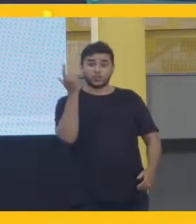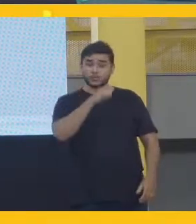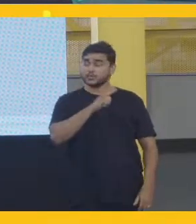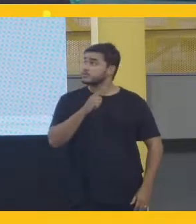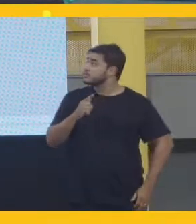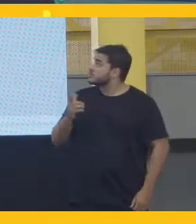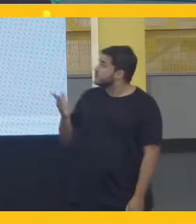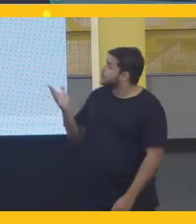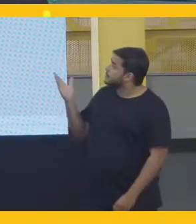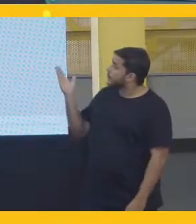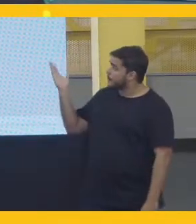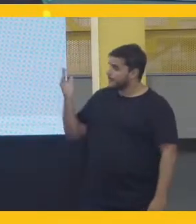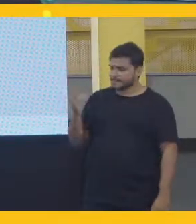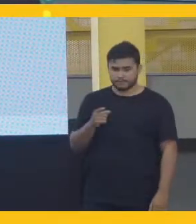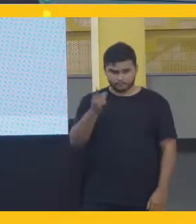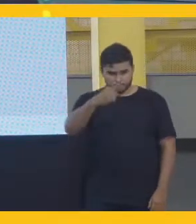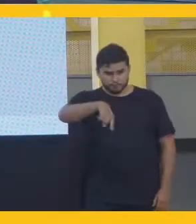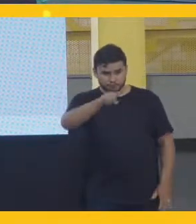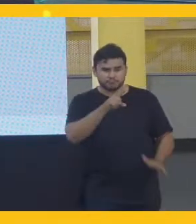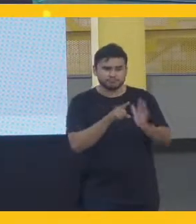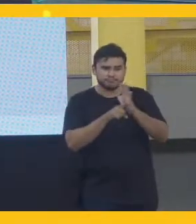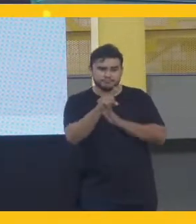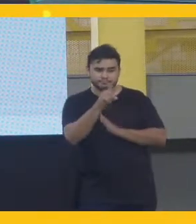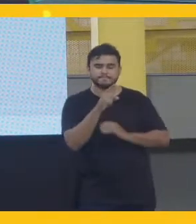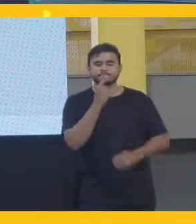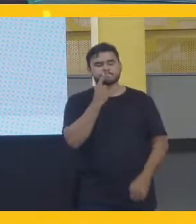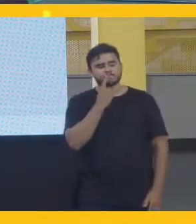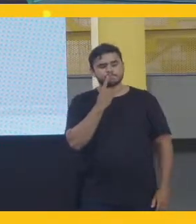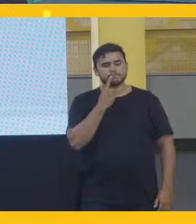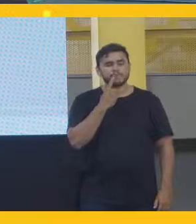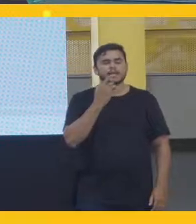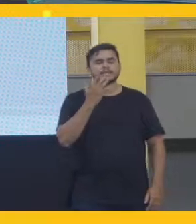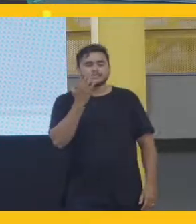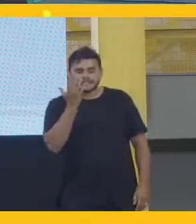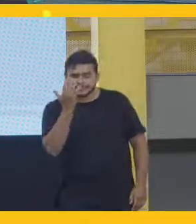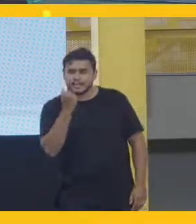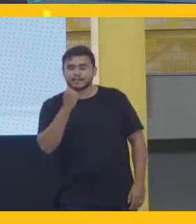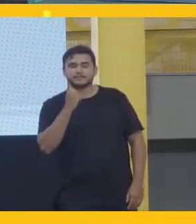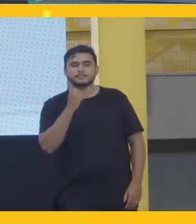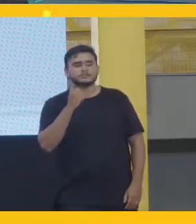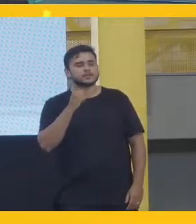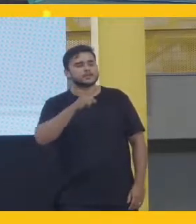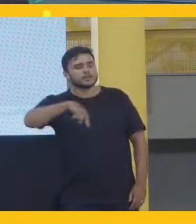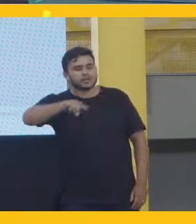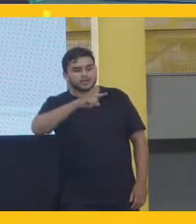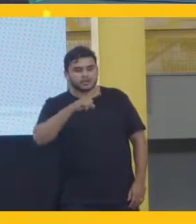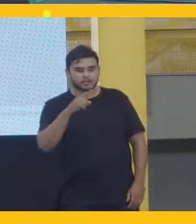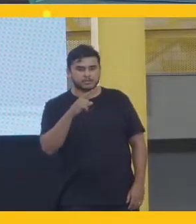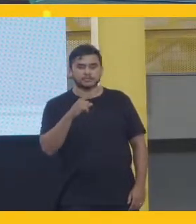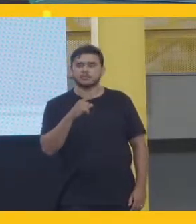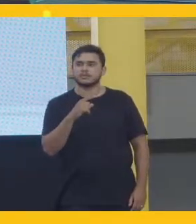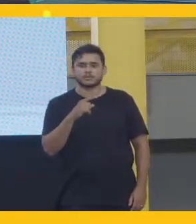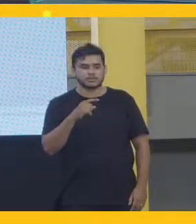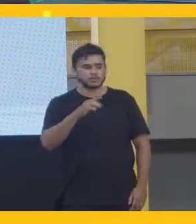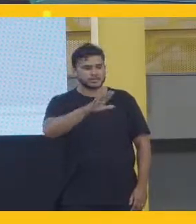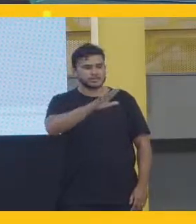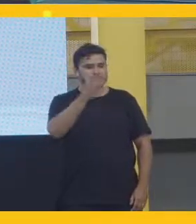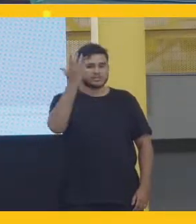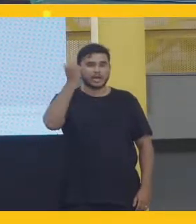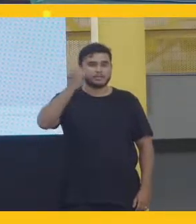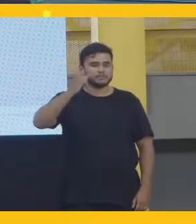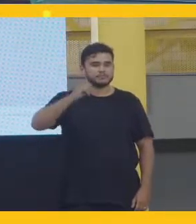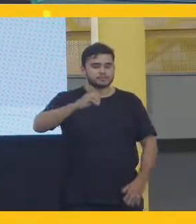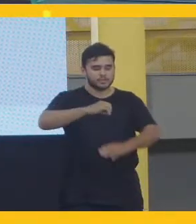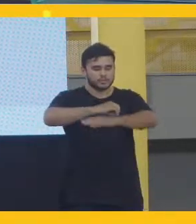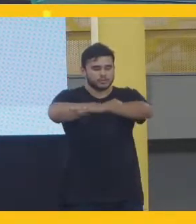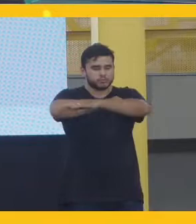Deixe-me fazer uma pergunta. Vocês já ouviram falar em raio de luz?